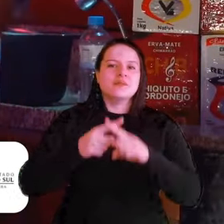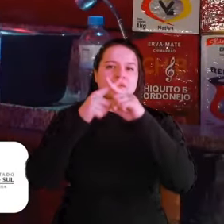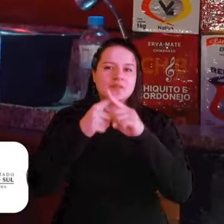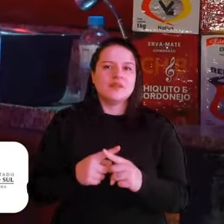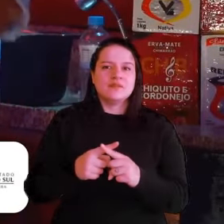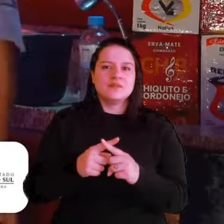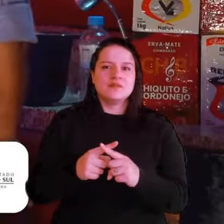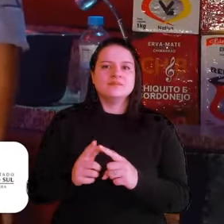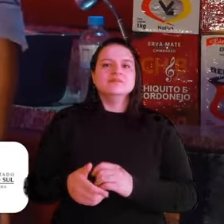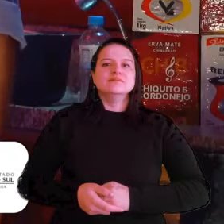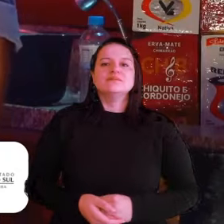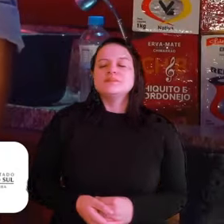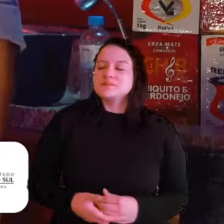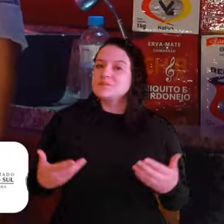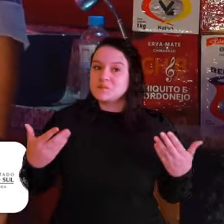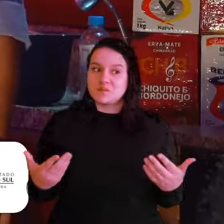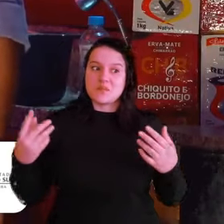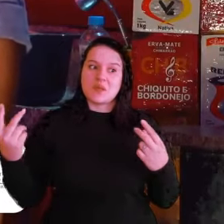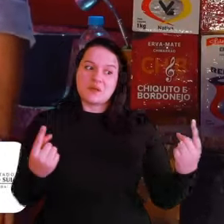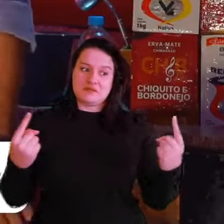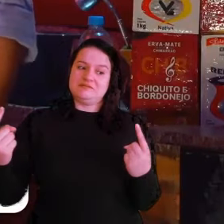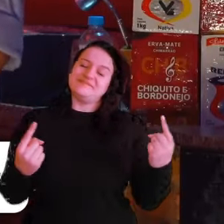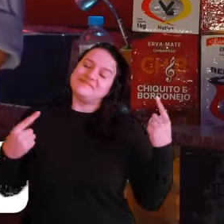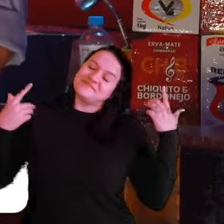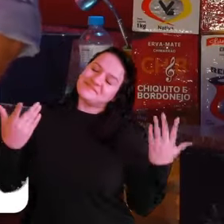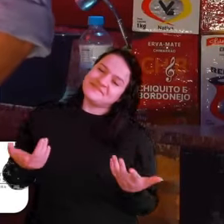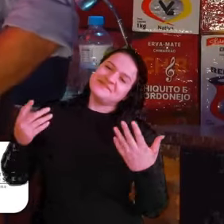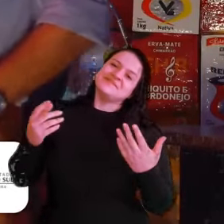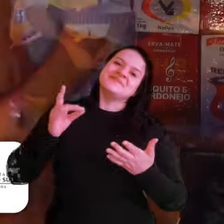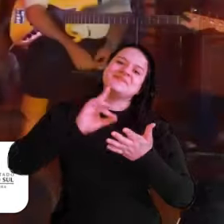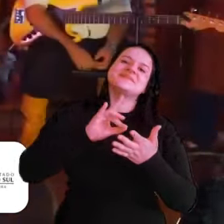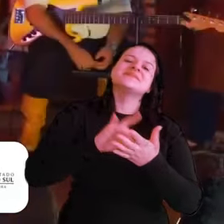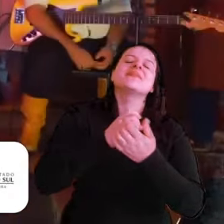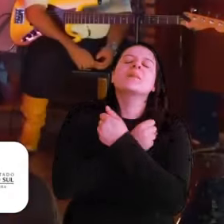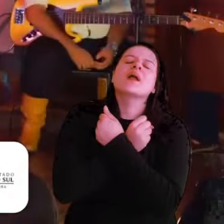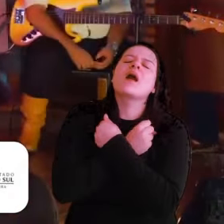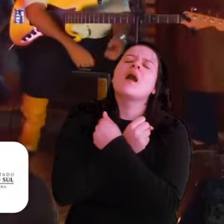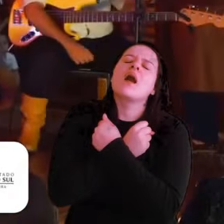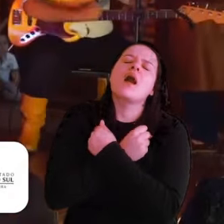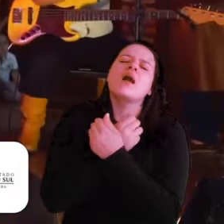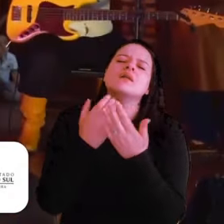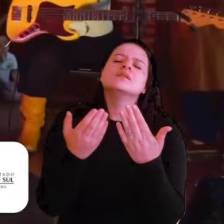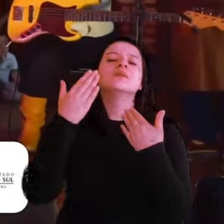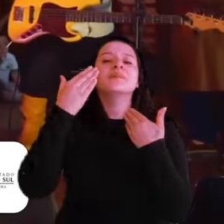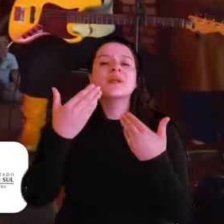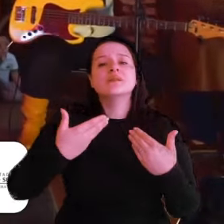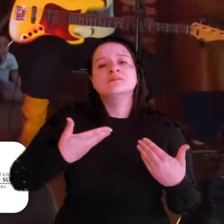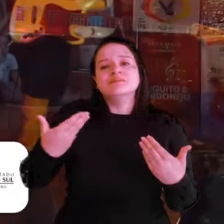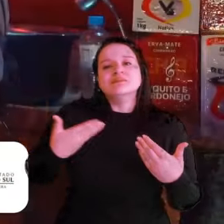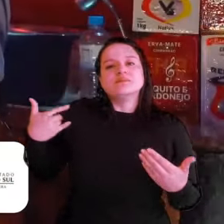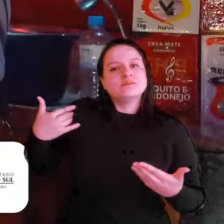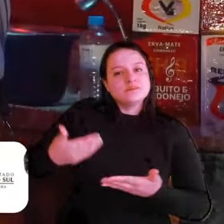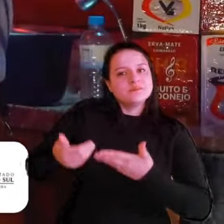pessoal? Eu acho que infelizmente, né? Dos dois lados. Mas é verdade. Receba um abraço, Chiquinho de Bordoneio. Muito obrigado pela